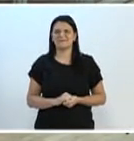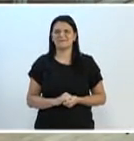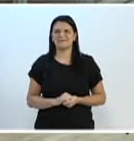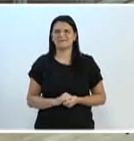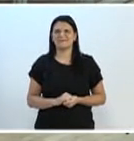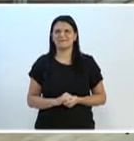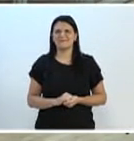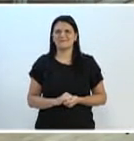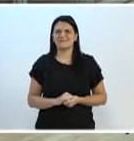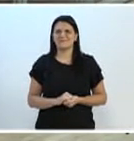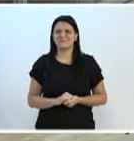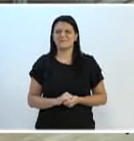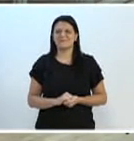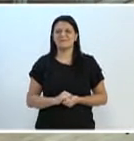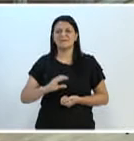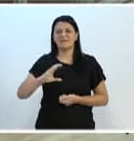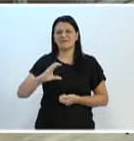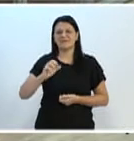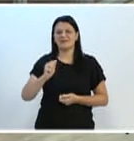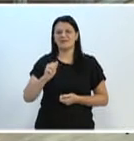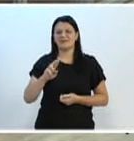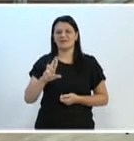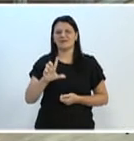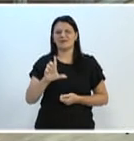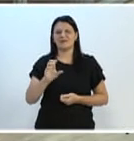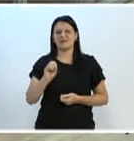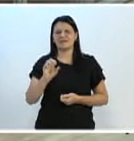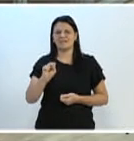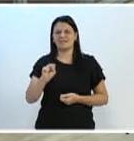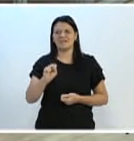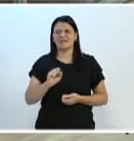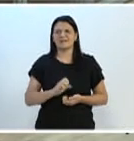Vereador Carlos César Wagner.